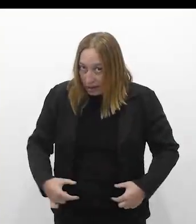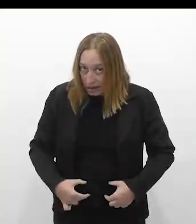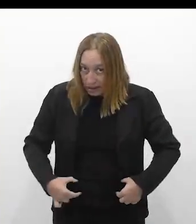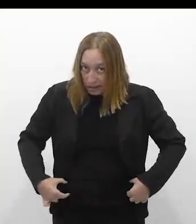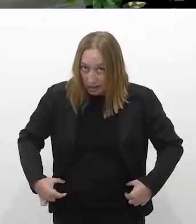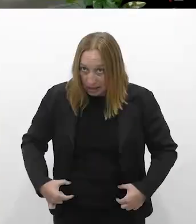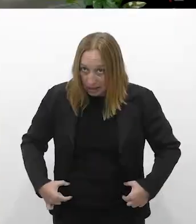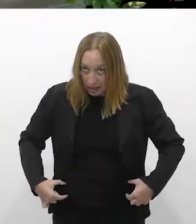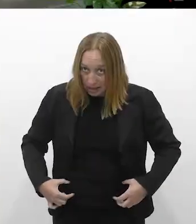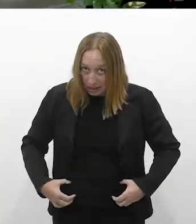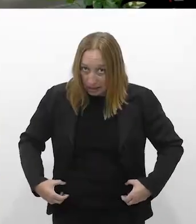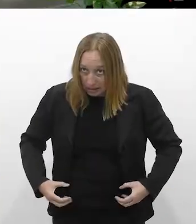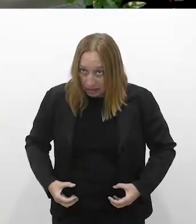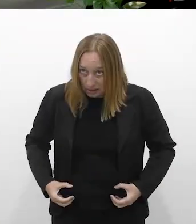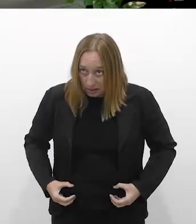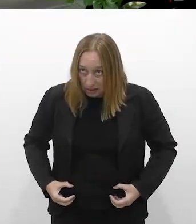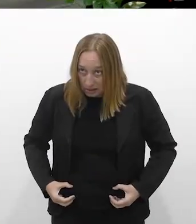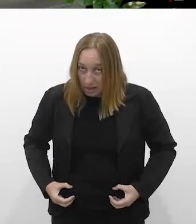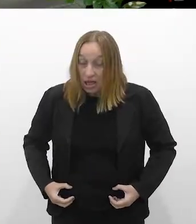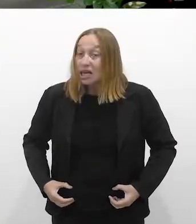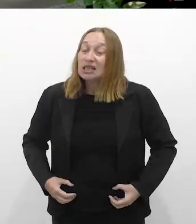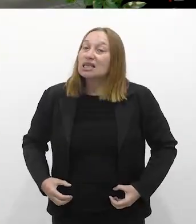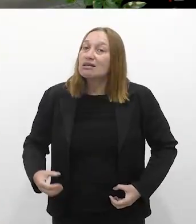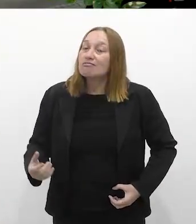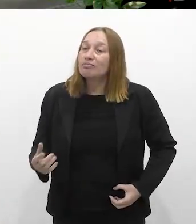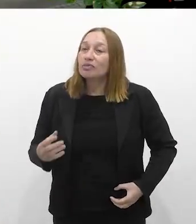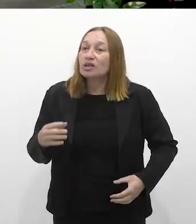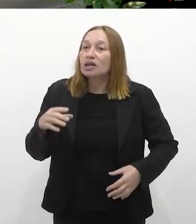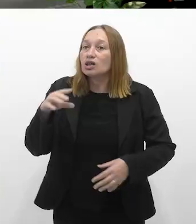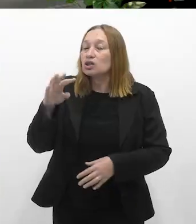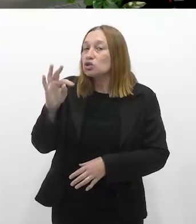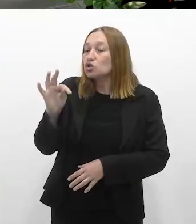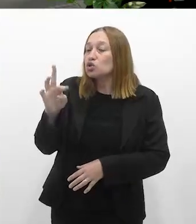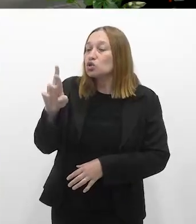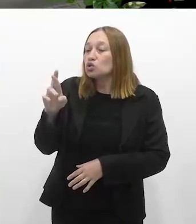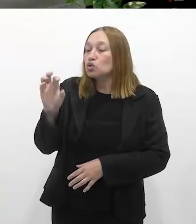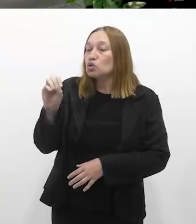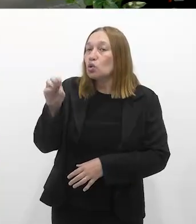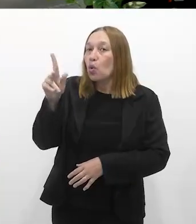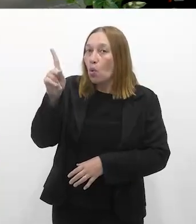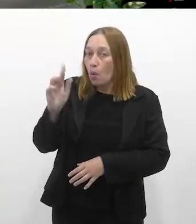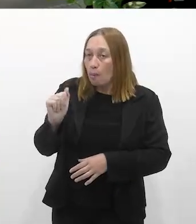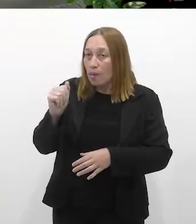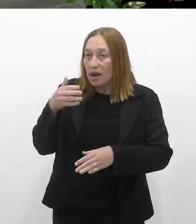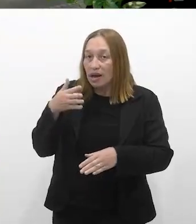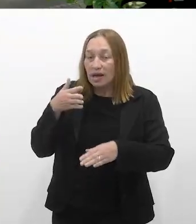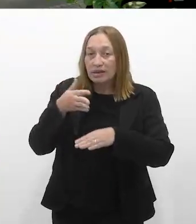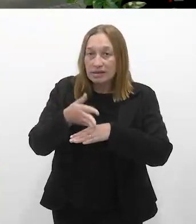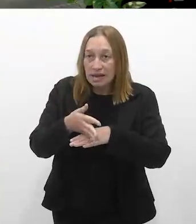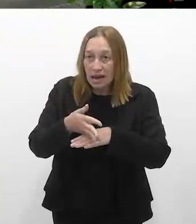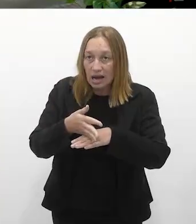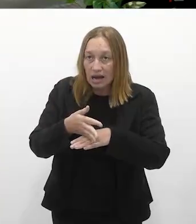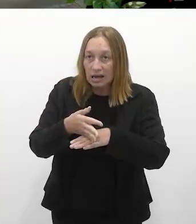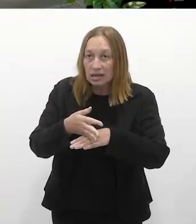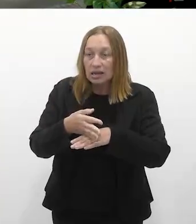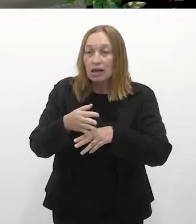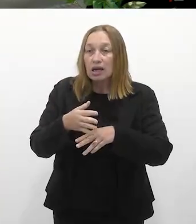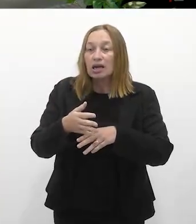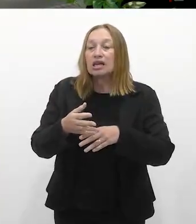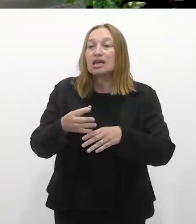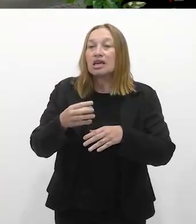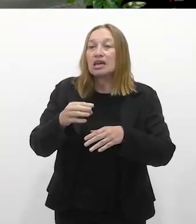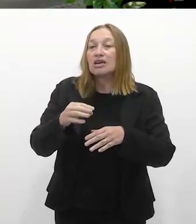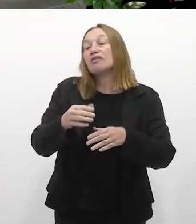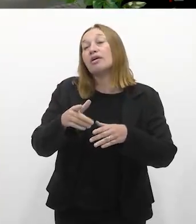e causar essas dores, esses incômodos, é a partir daí que então começam essas intensificações de